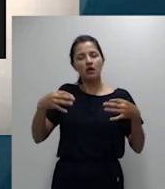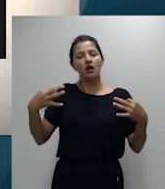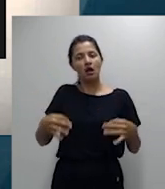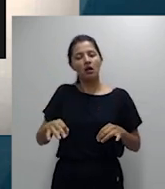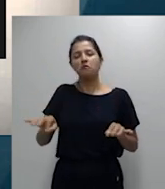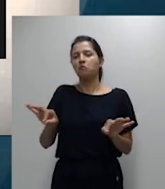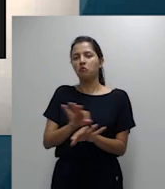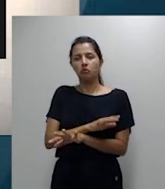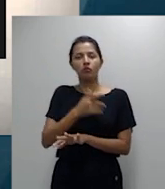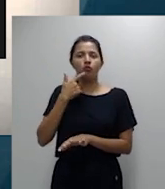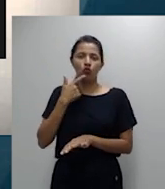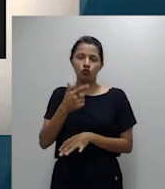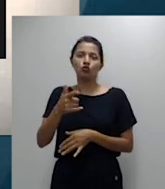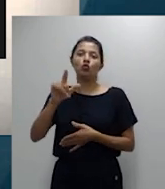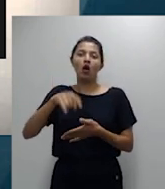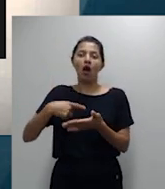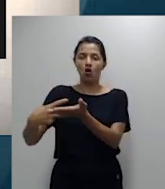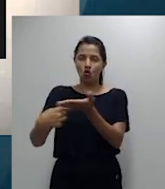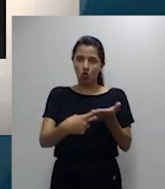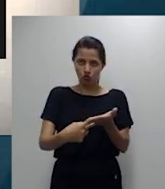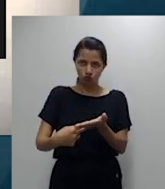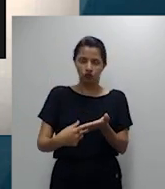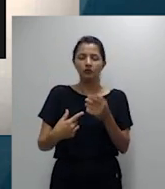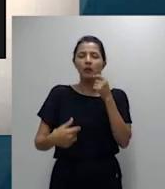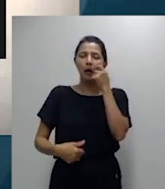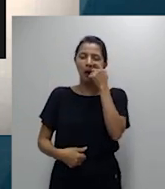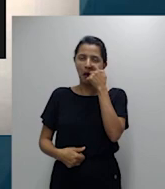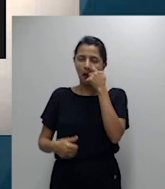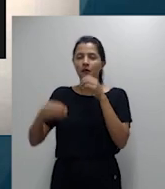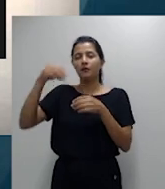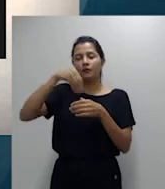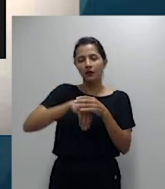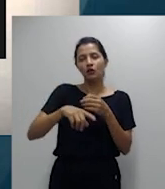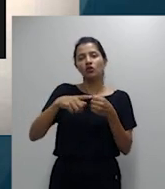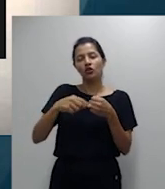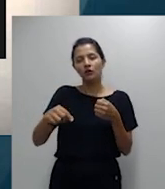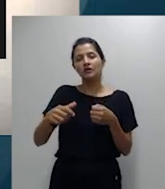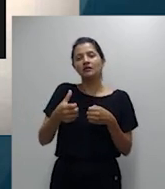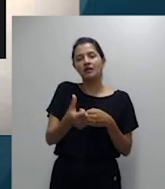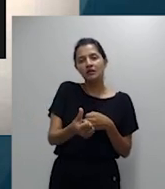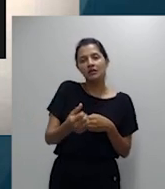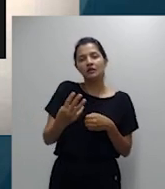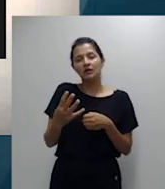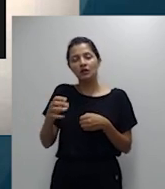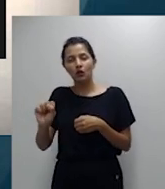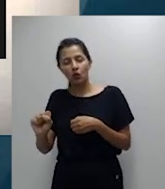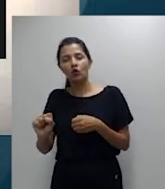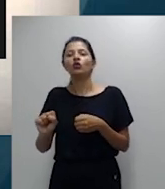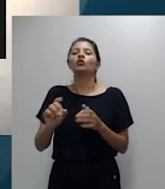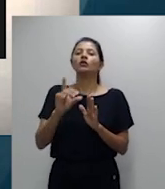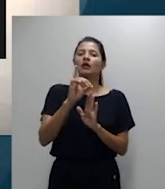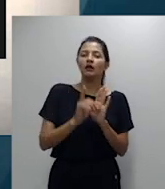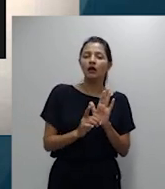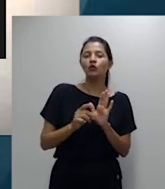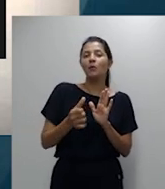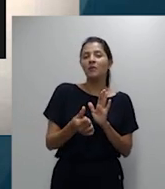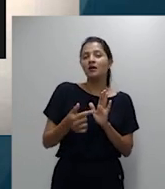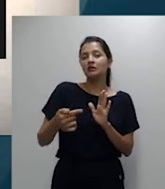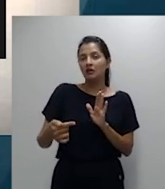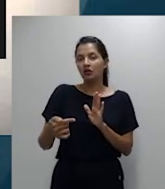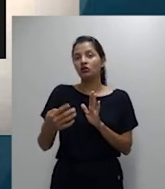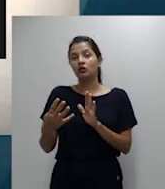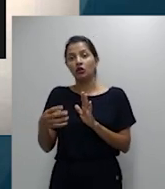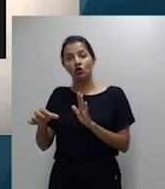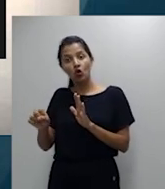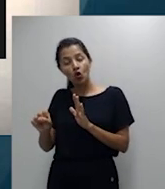conclusão do acórdão embargado conforme estabelece o artigo de 638 do Decreto mesmo 75929 regulamento